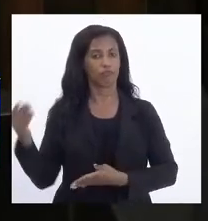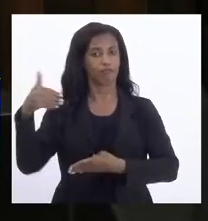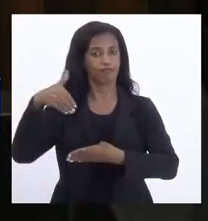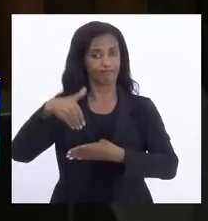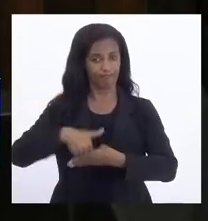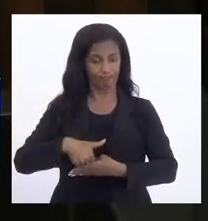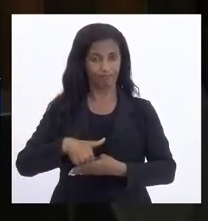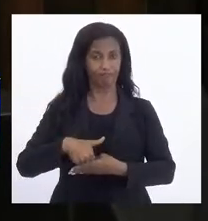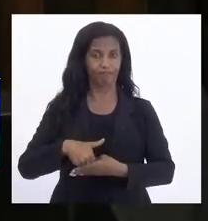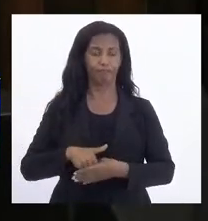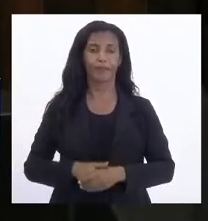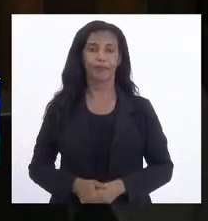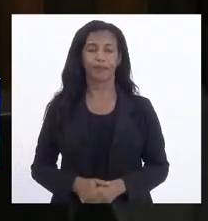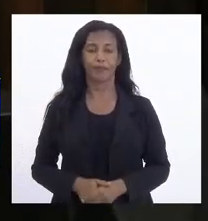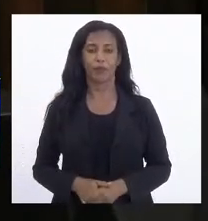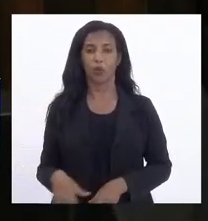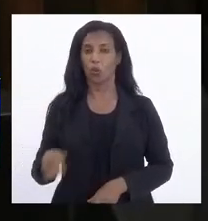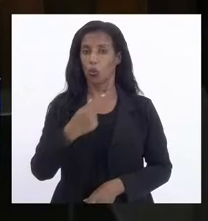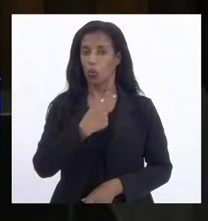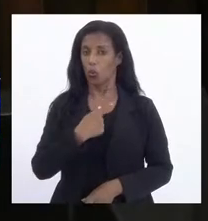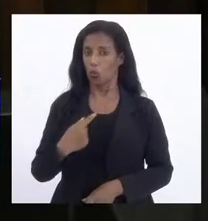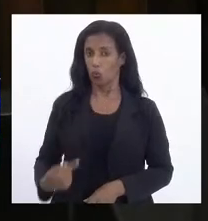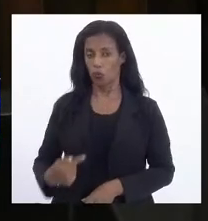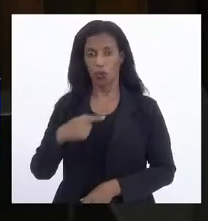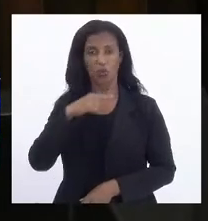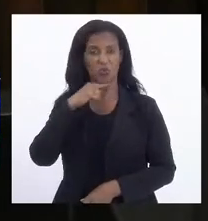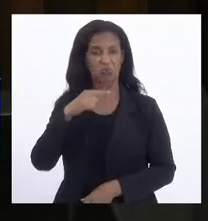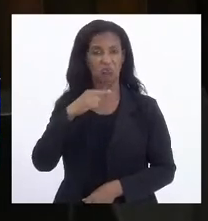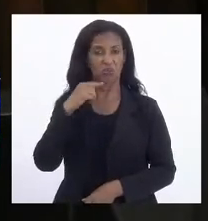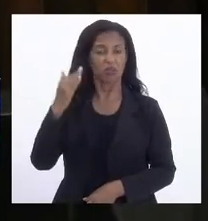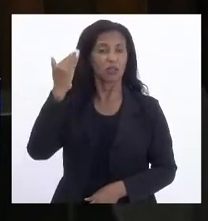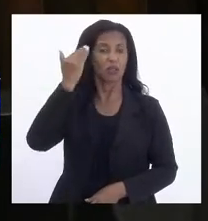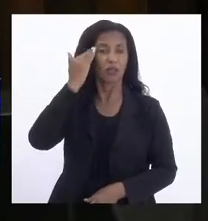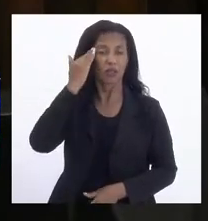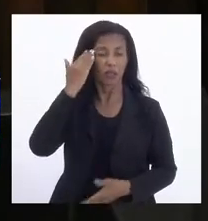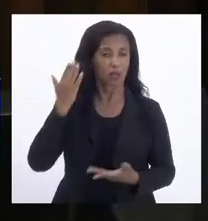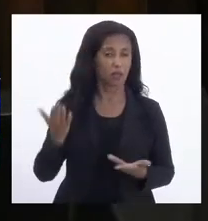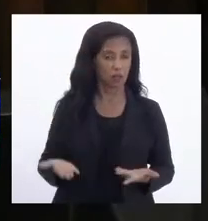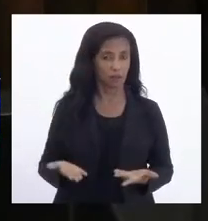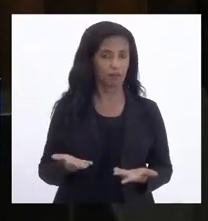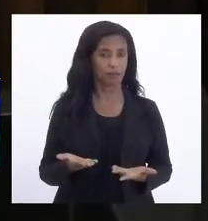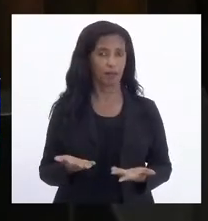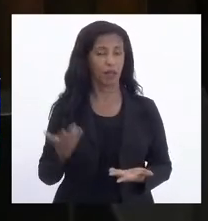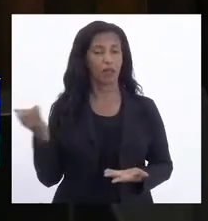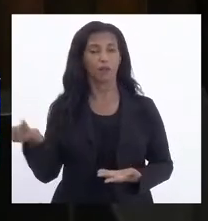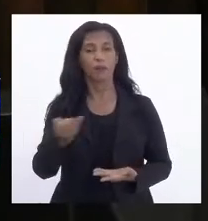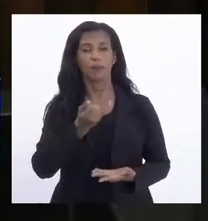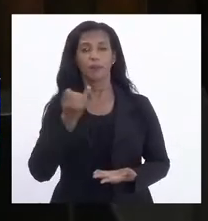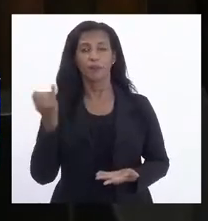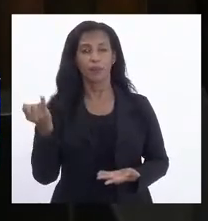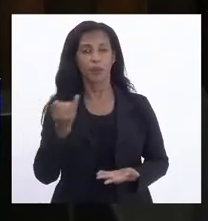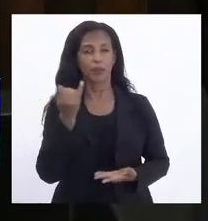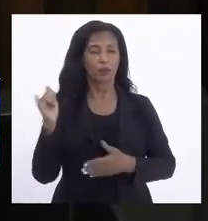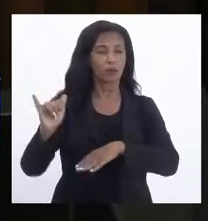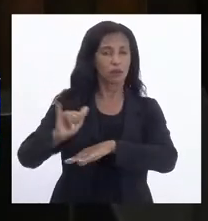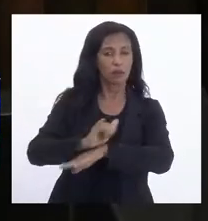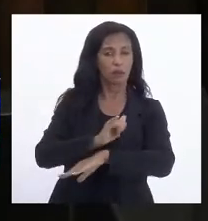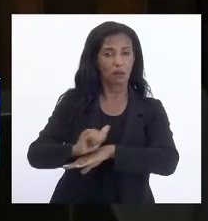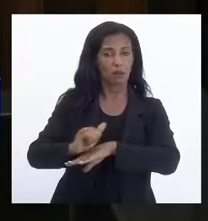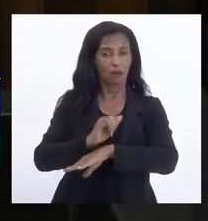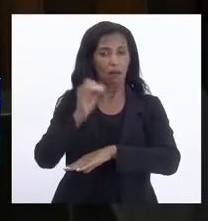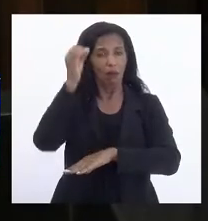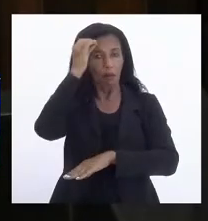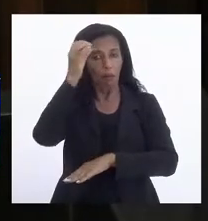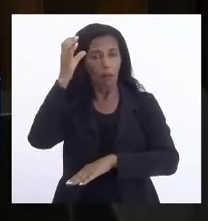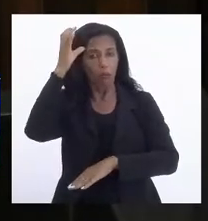eleitorais. O governo não consegue nem entender a importância estratégica para a cultura e